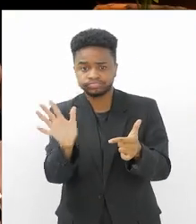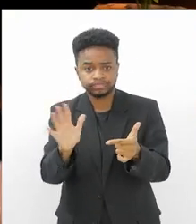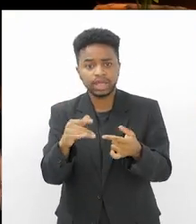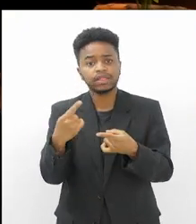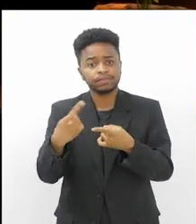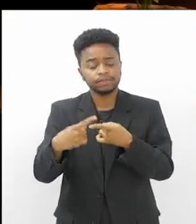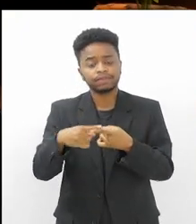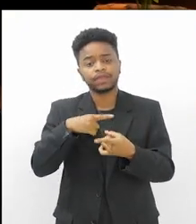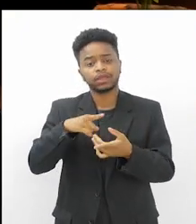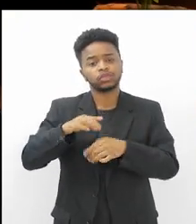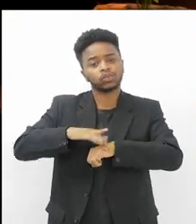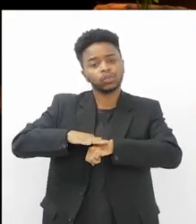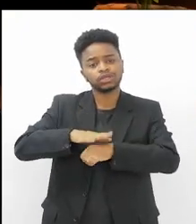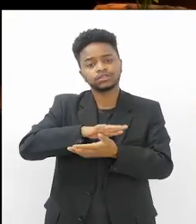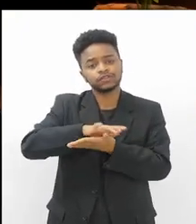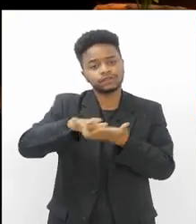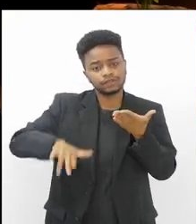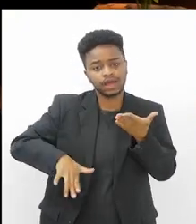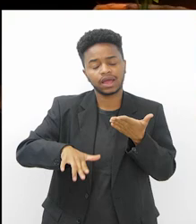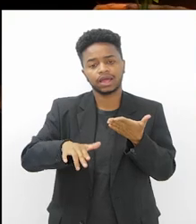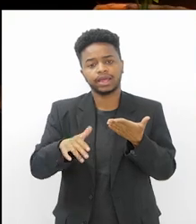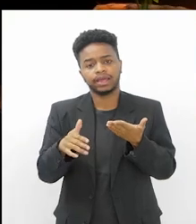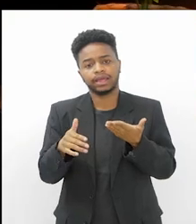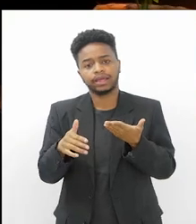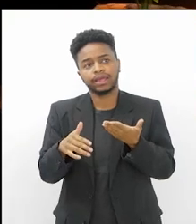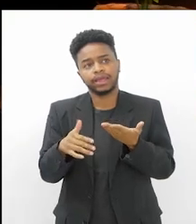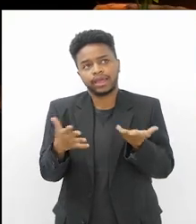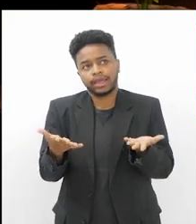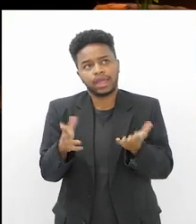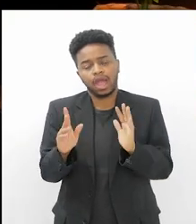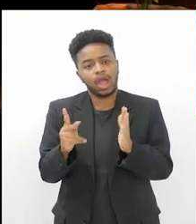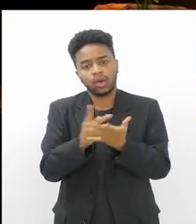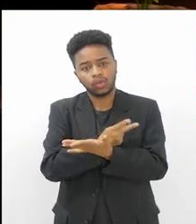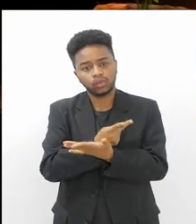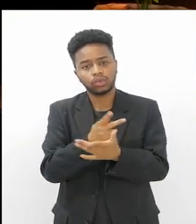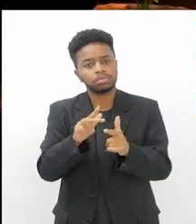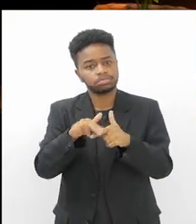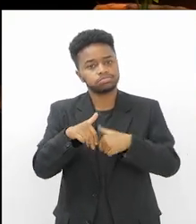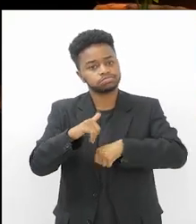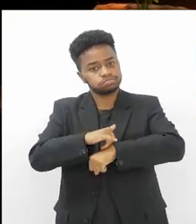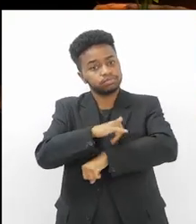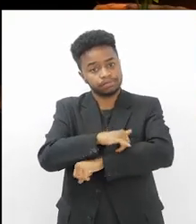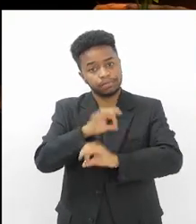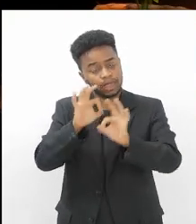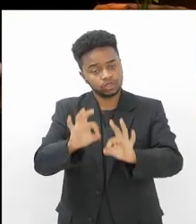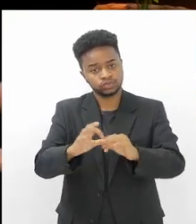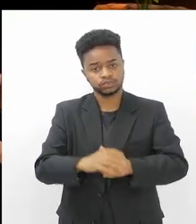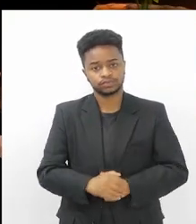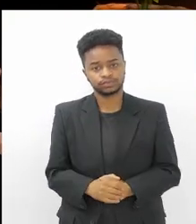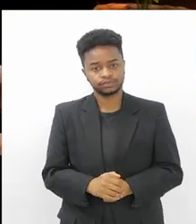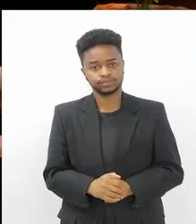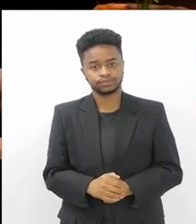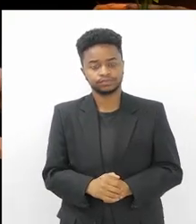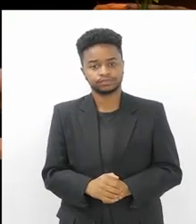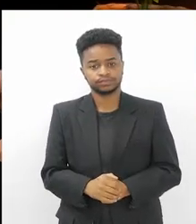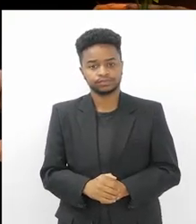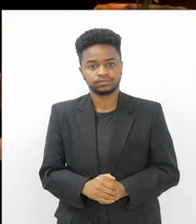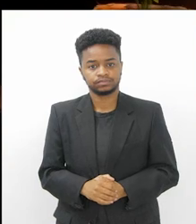saída, porque tem muitas doenças que são efetivamente desencadeadas pela